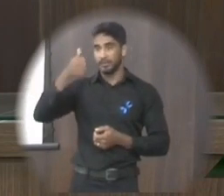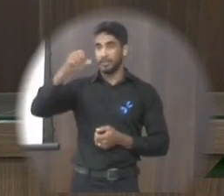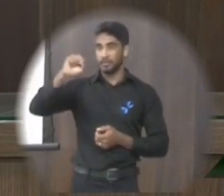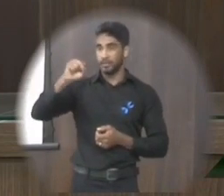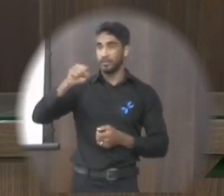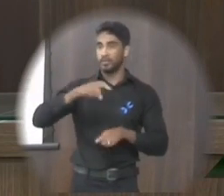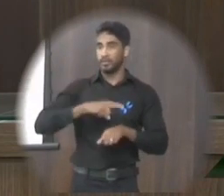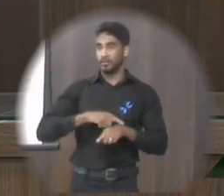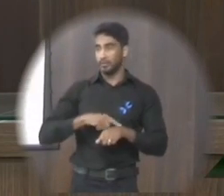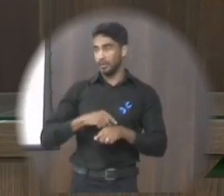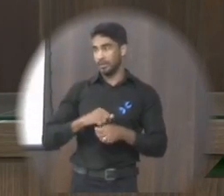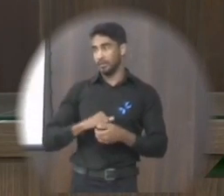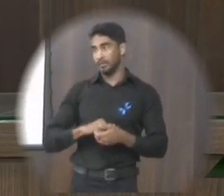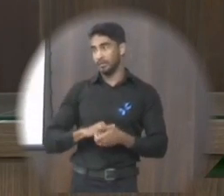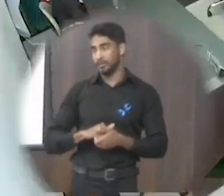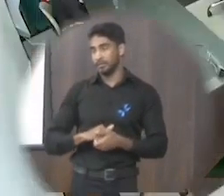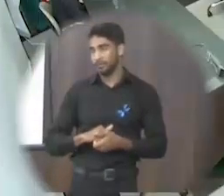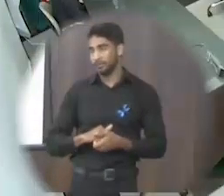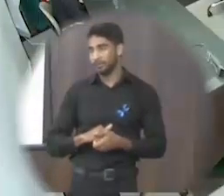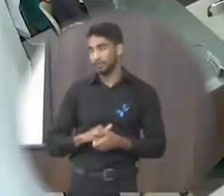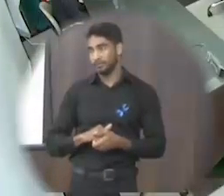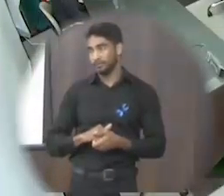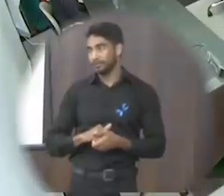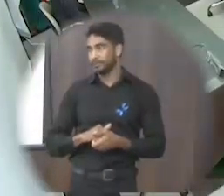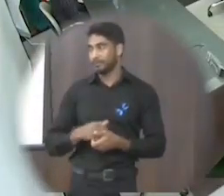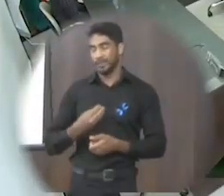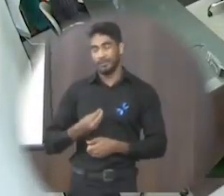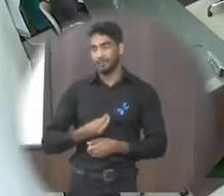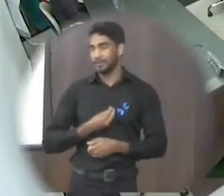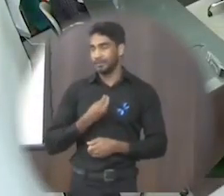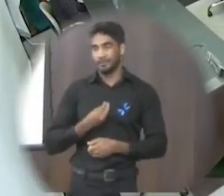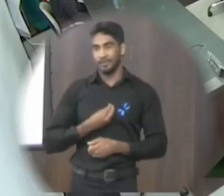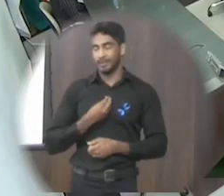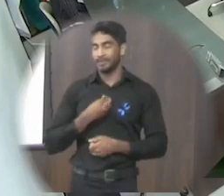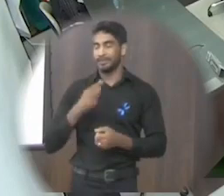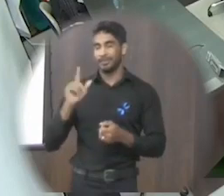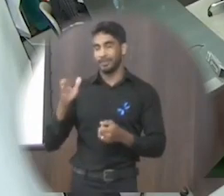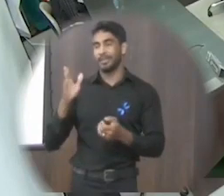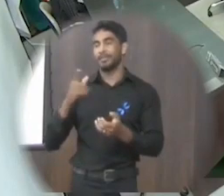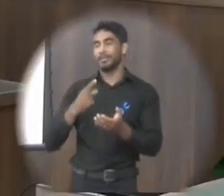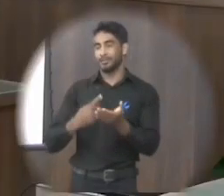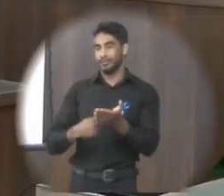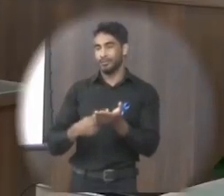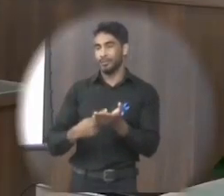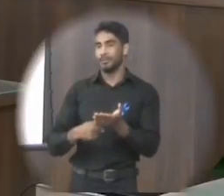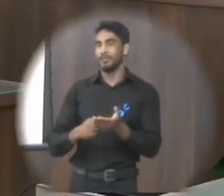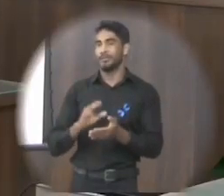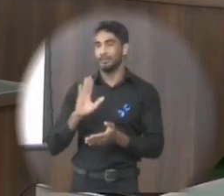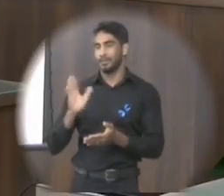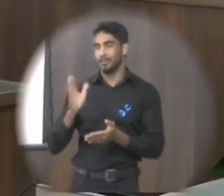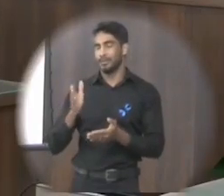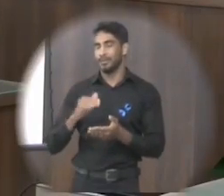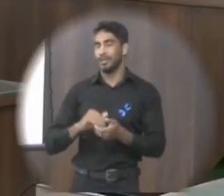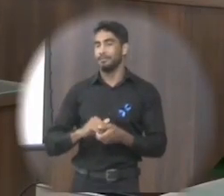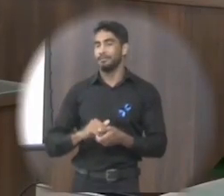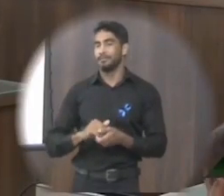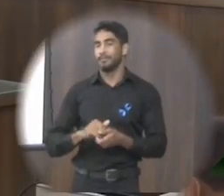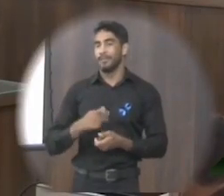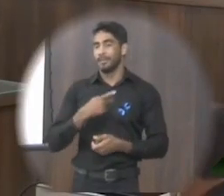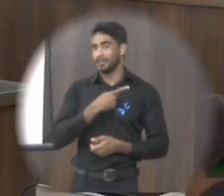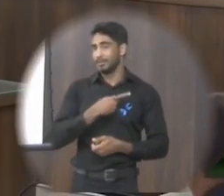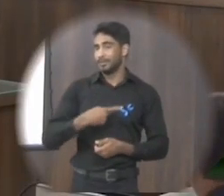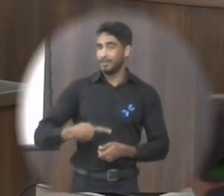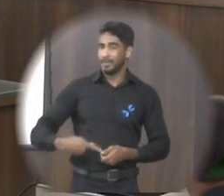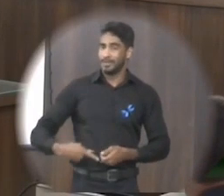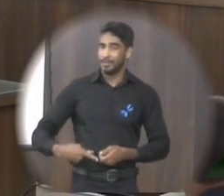bom? Quero antecipar a minha ausência, presidente. Eu não vou estar presente, eu já tenho compromisso nessa data. Ô, senhor presidente. Sim,